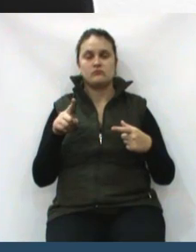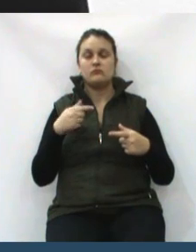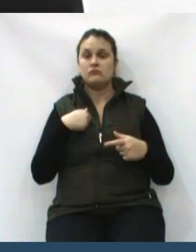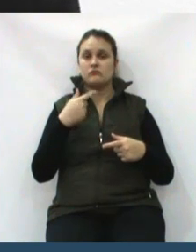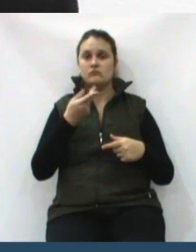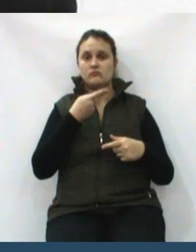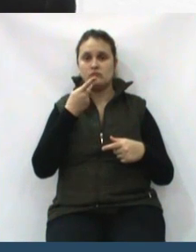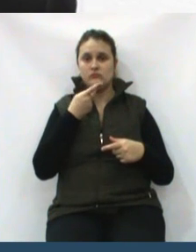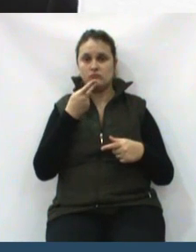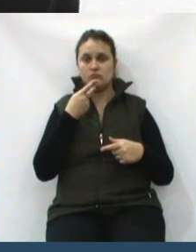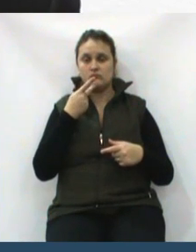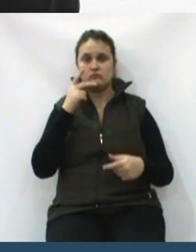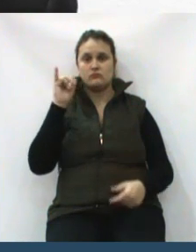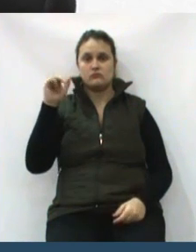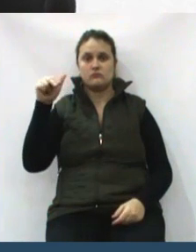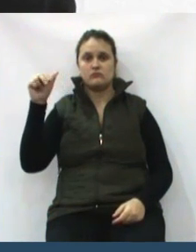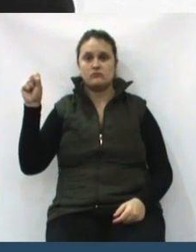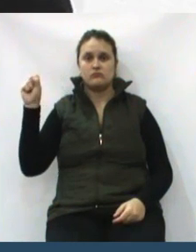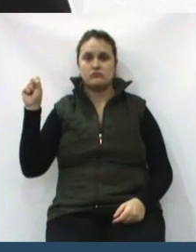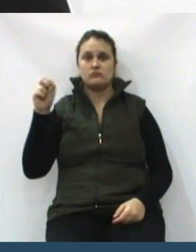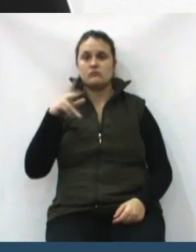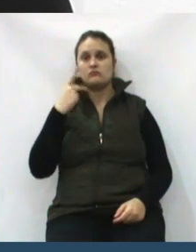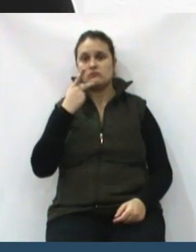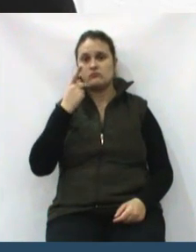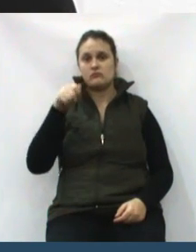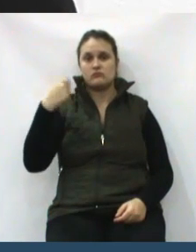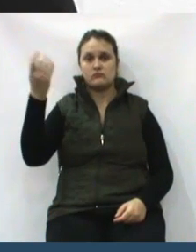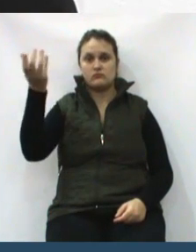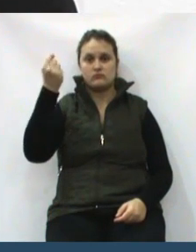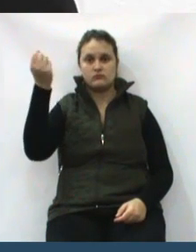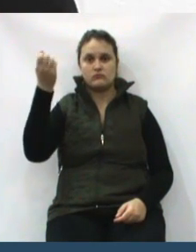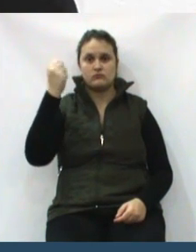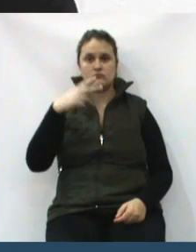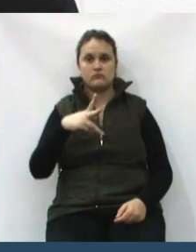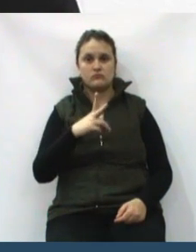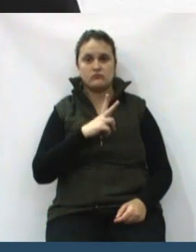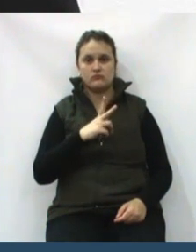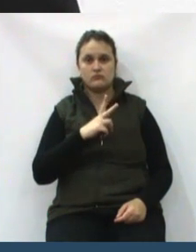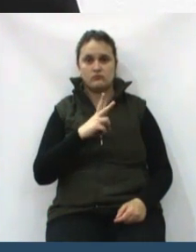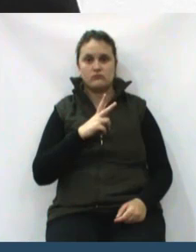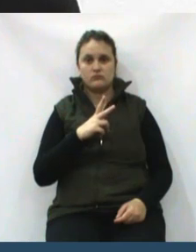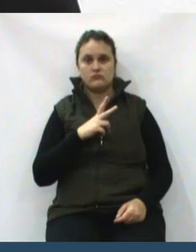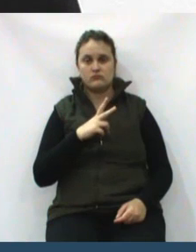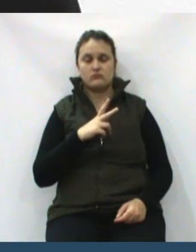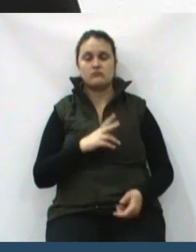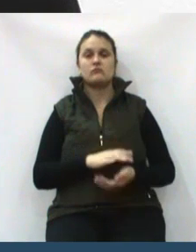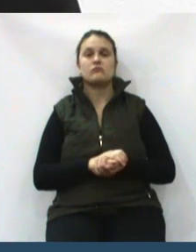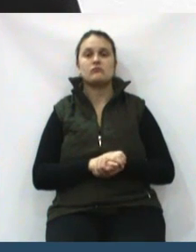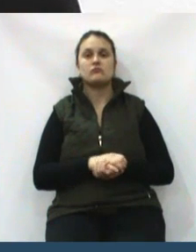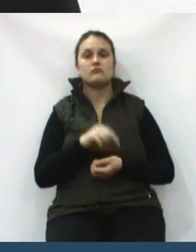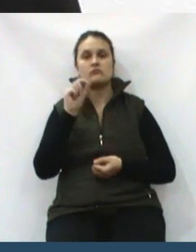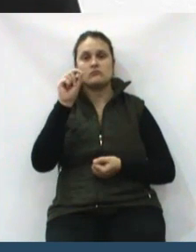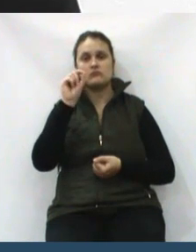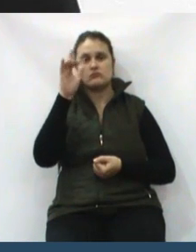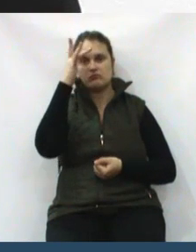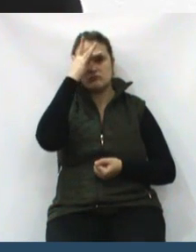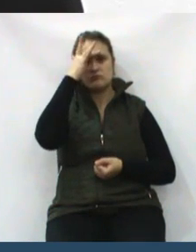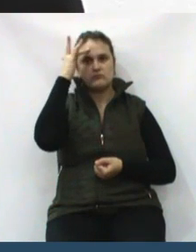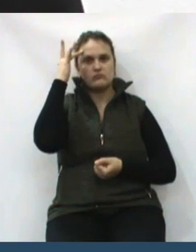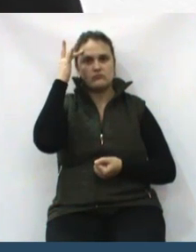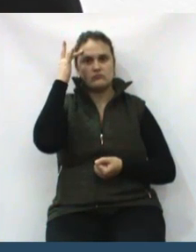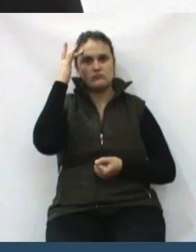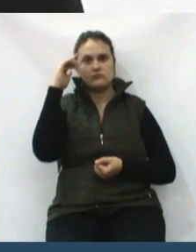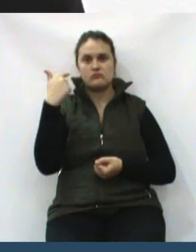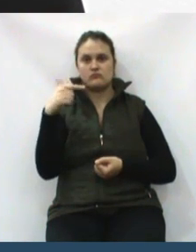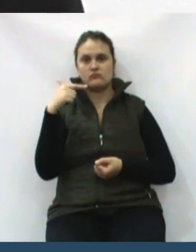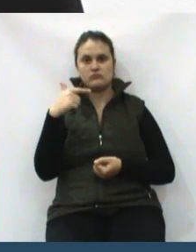eu falo aqui, quando falo INSS, pessoal, eu falo das aposentadorias privadas, do pessoal do setor privado, daqueles que